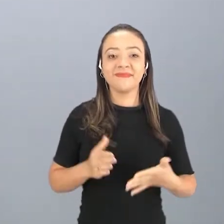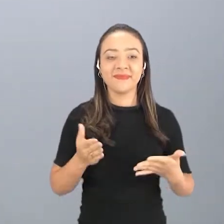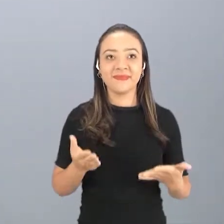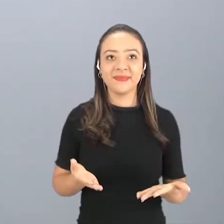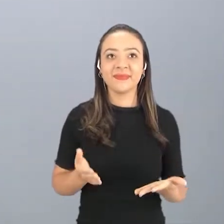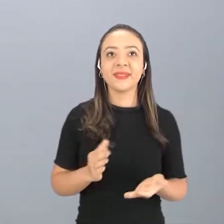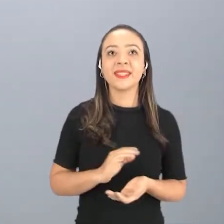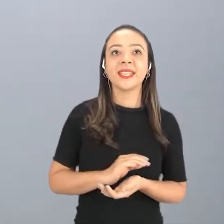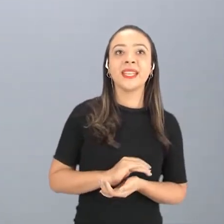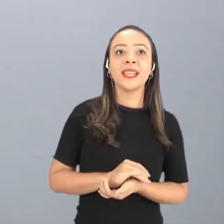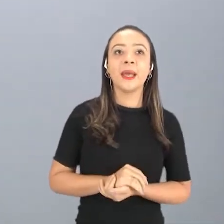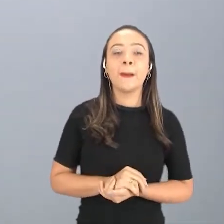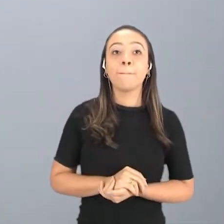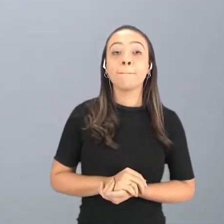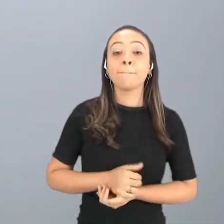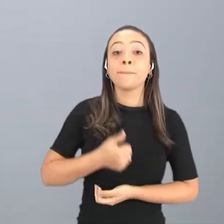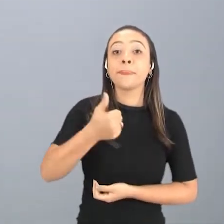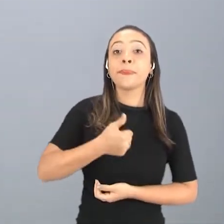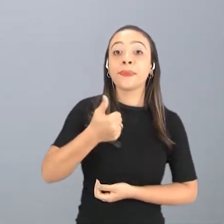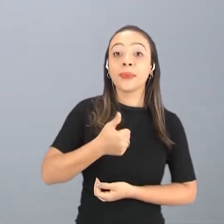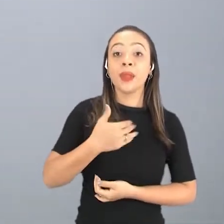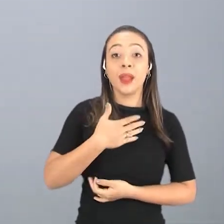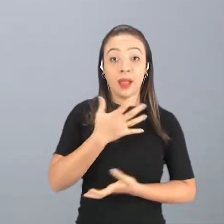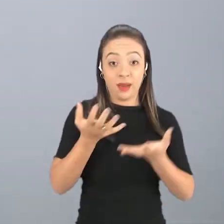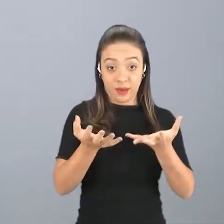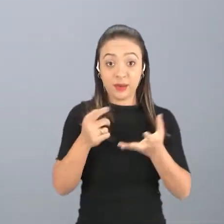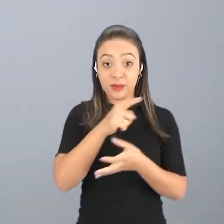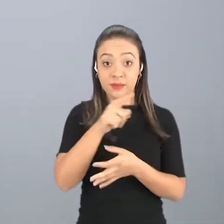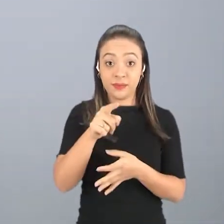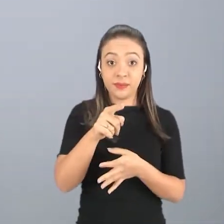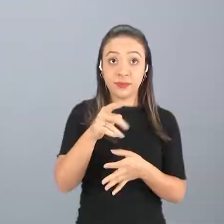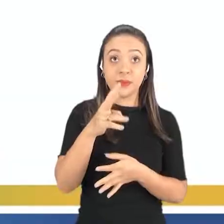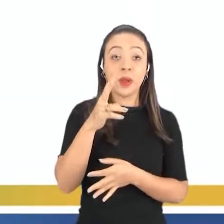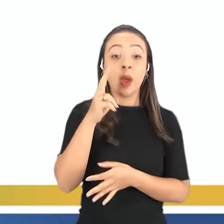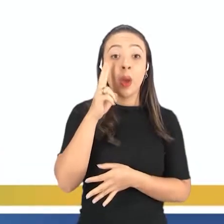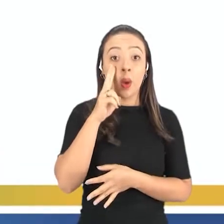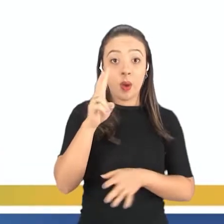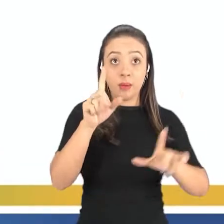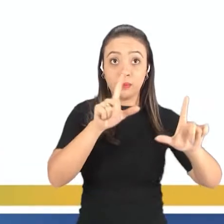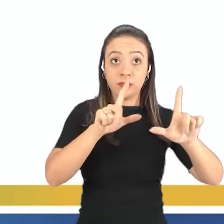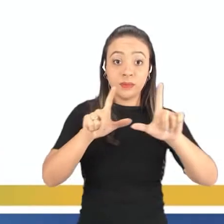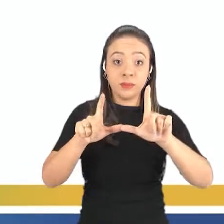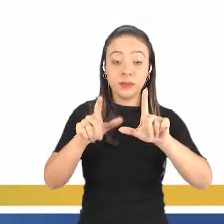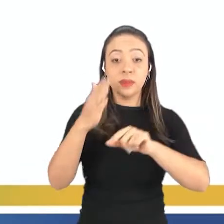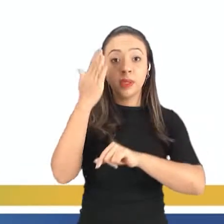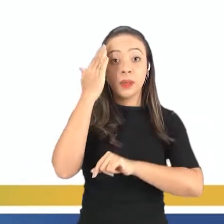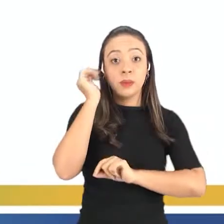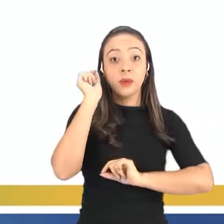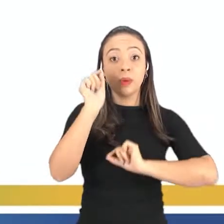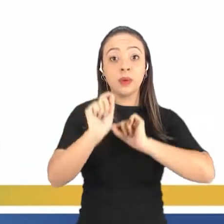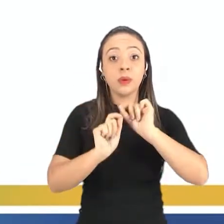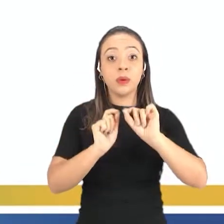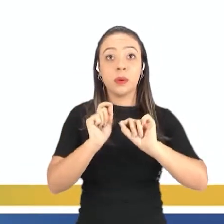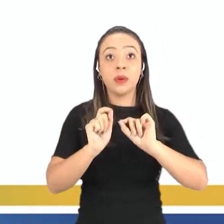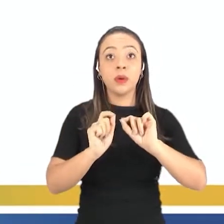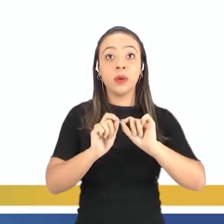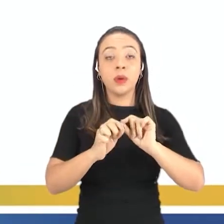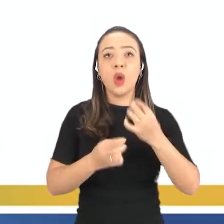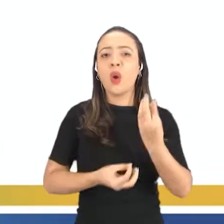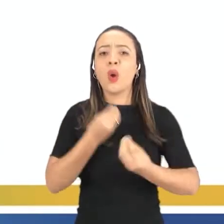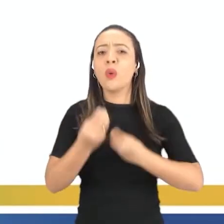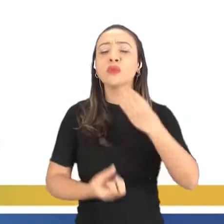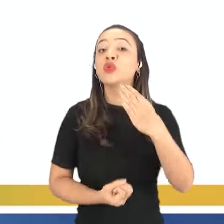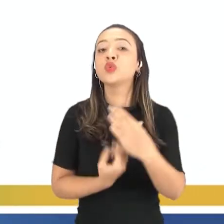Bem, primeiramente eu gostaria que vocês acompanhassem comigo para a gente ter uma ideia da formação da